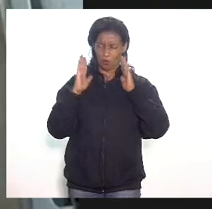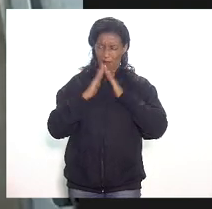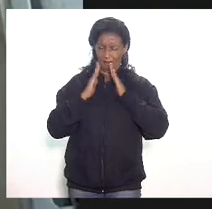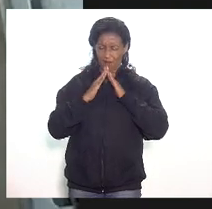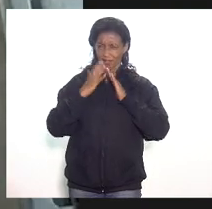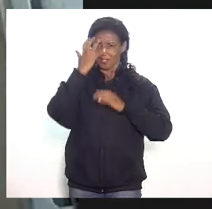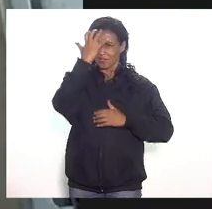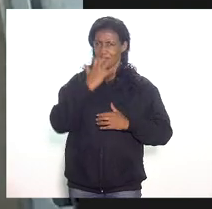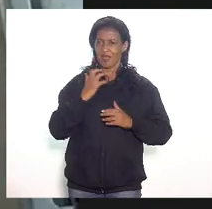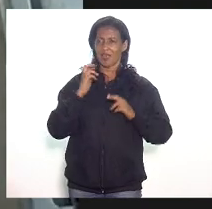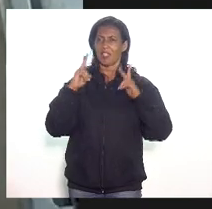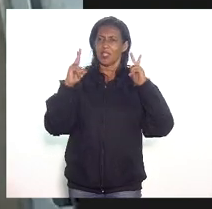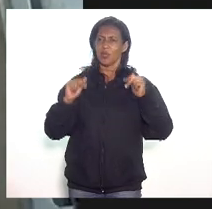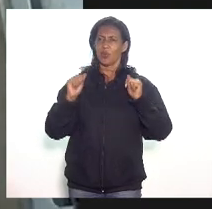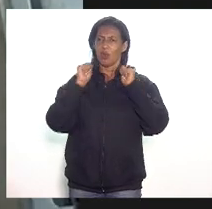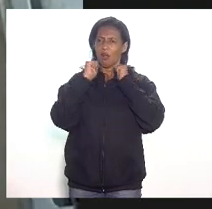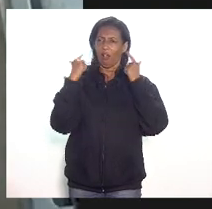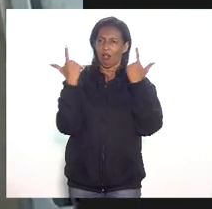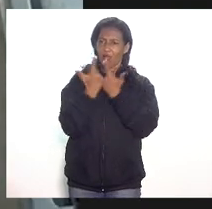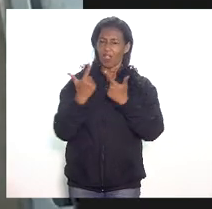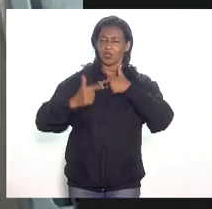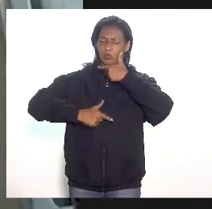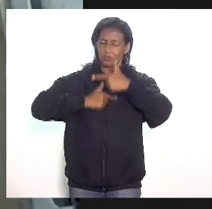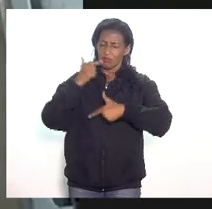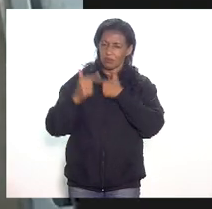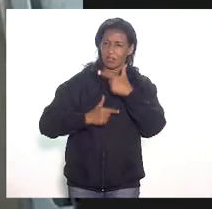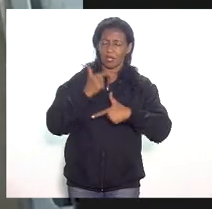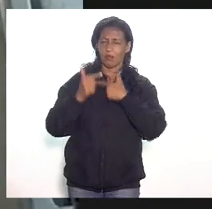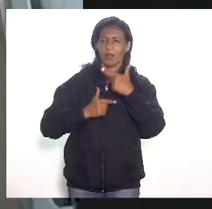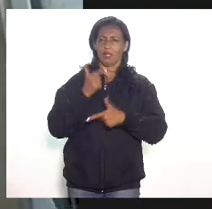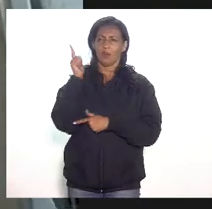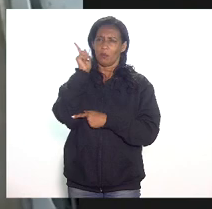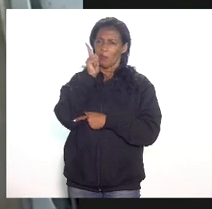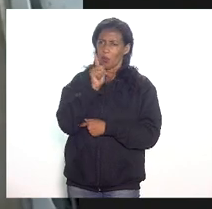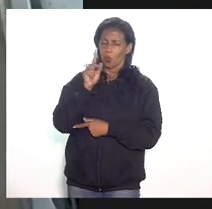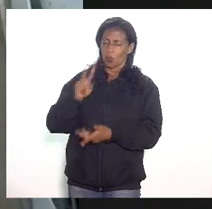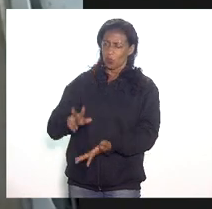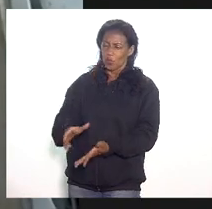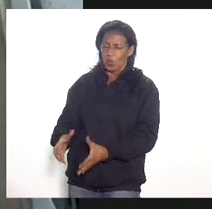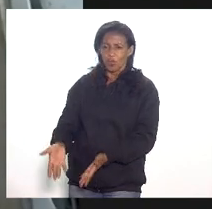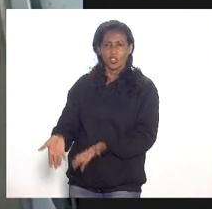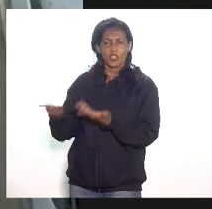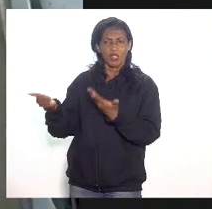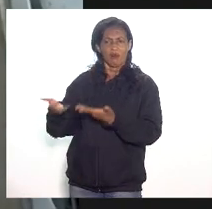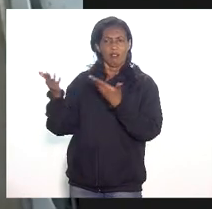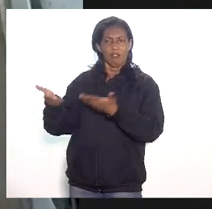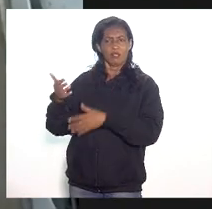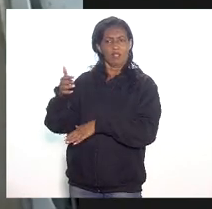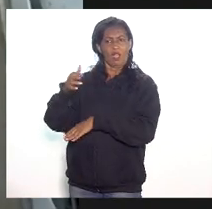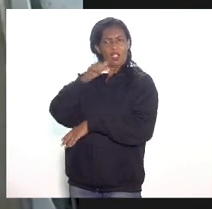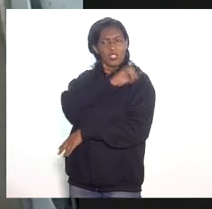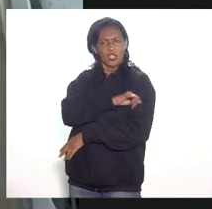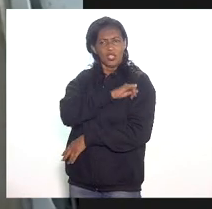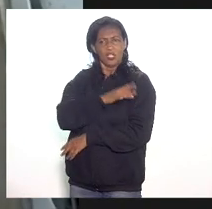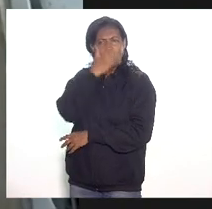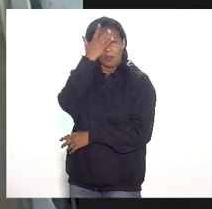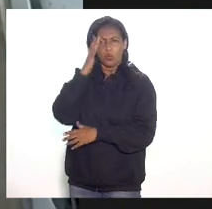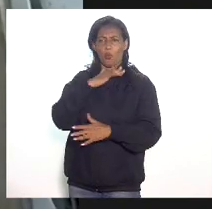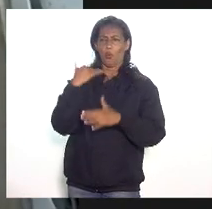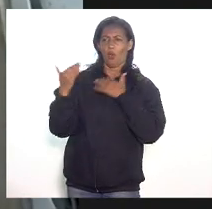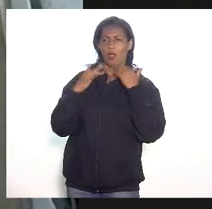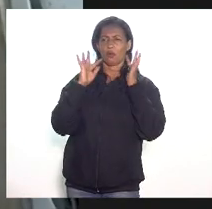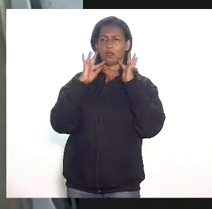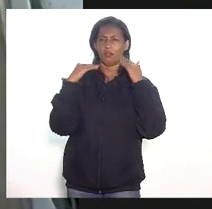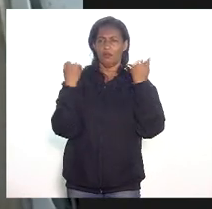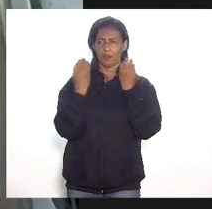que vem trabalhando o tempo todo para tentar tirar o Rio de Janeiro do buraco e dar um alento às famílias que perderam seus entes queridos com essa pandemia.